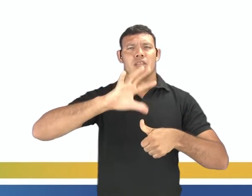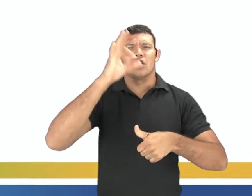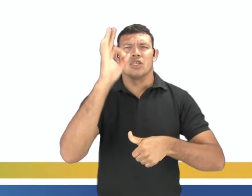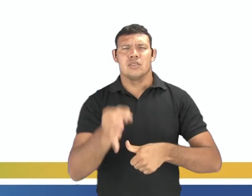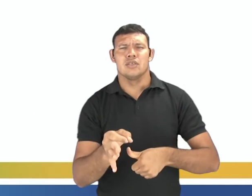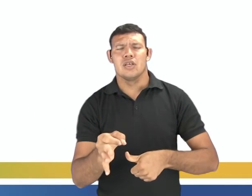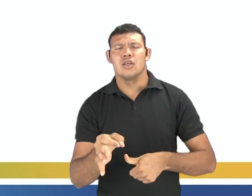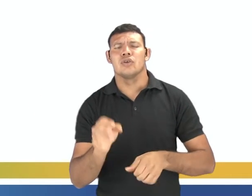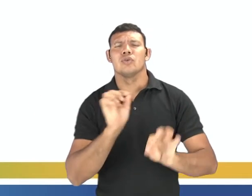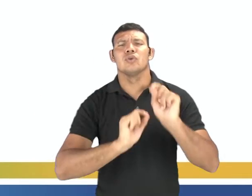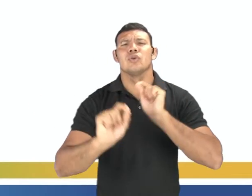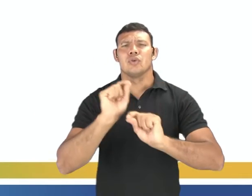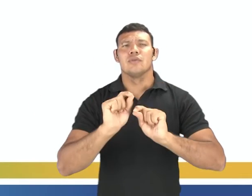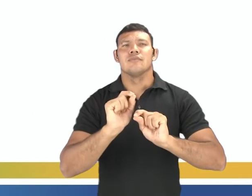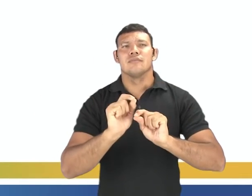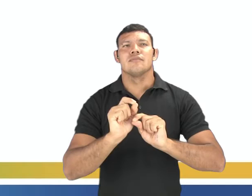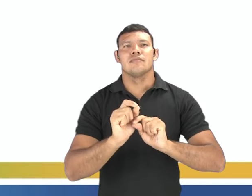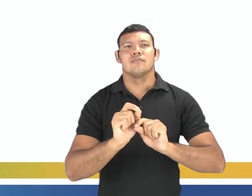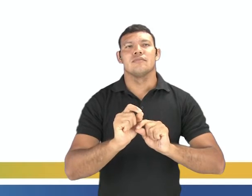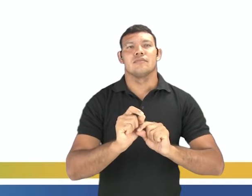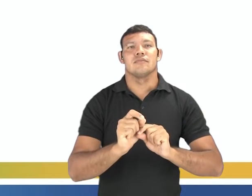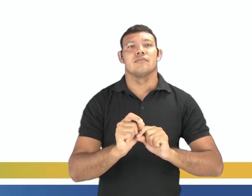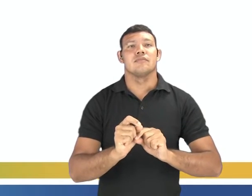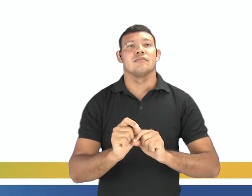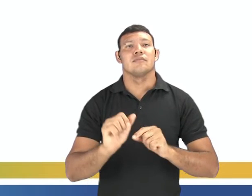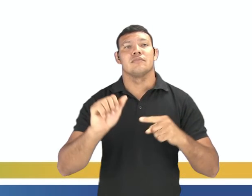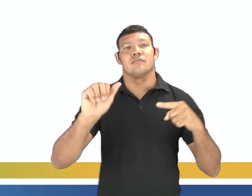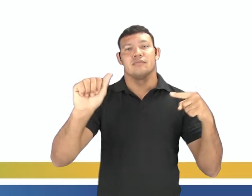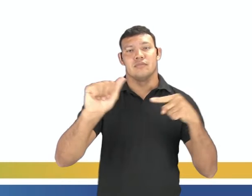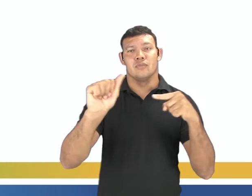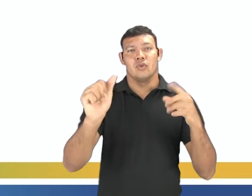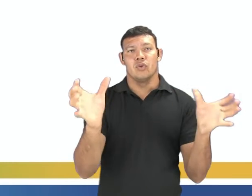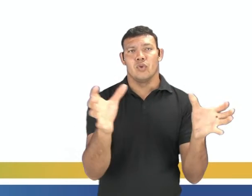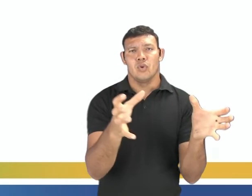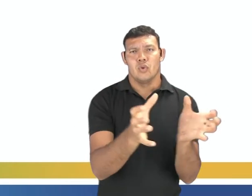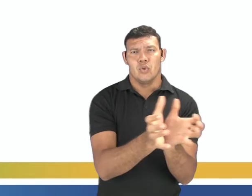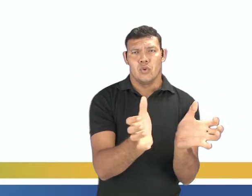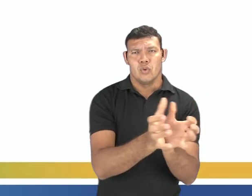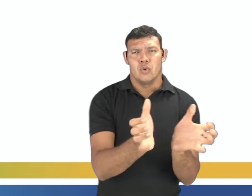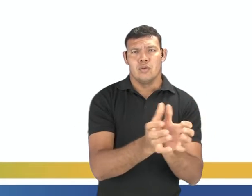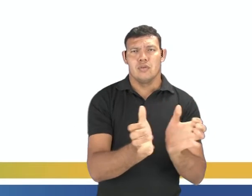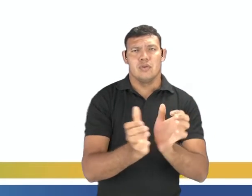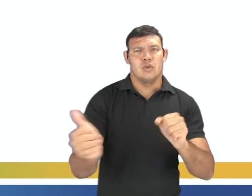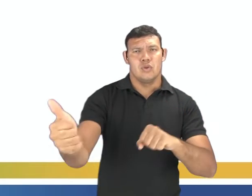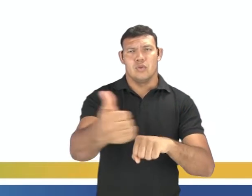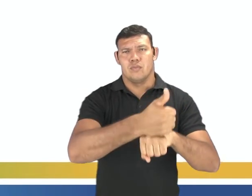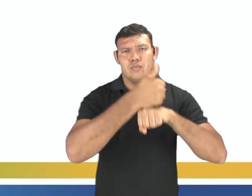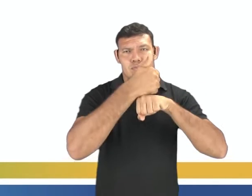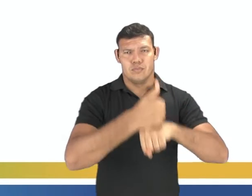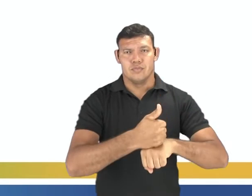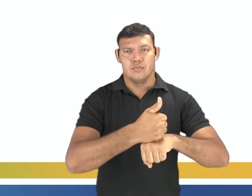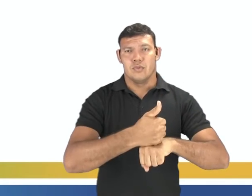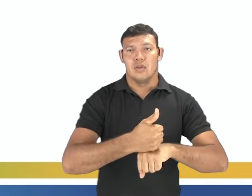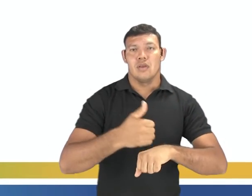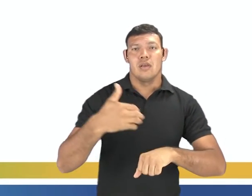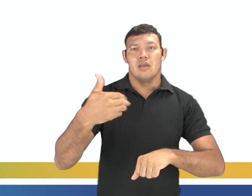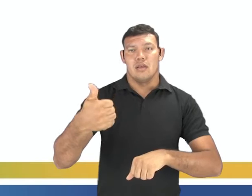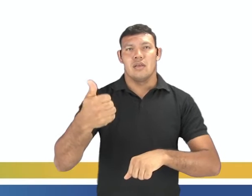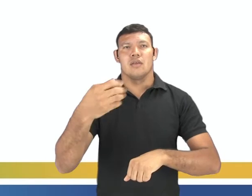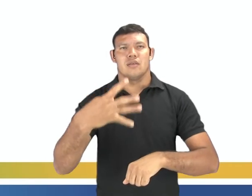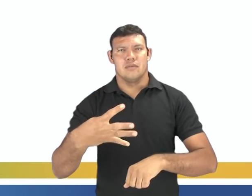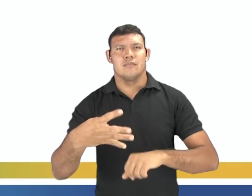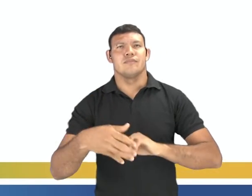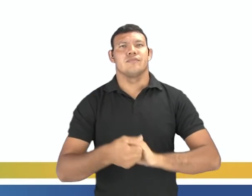que, no conjunto das 13 colônias, o modelo de colonização baseava-se na produção